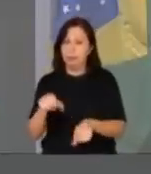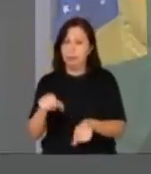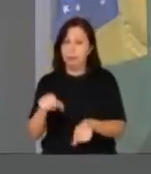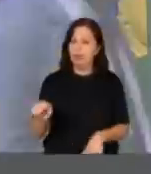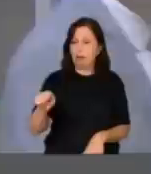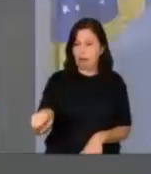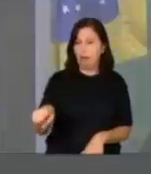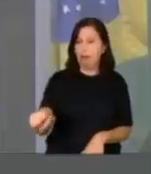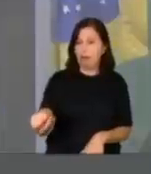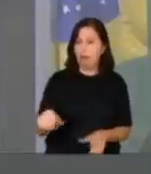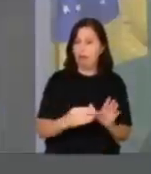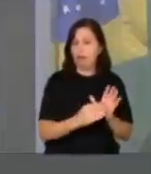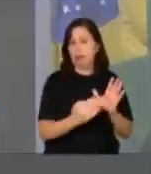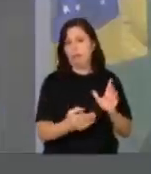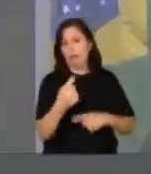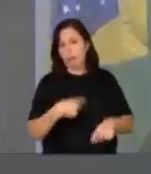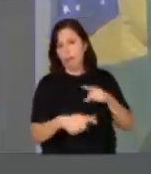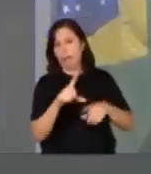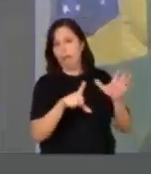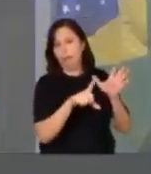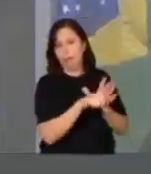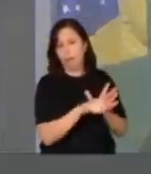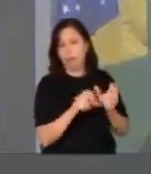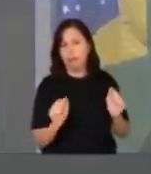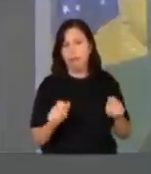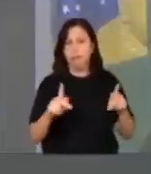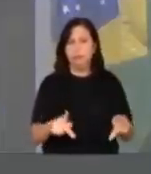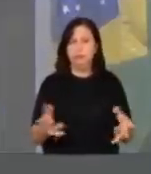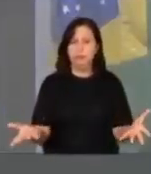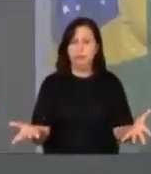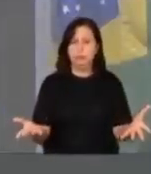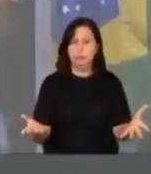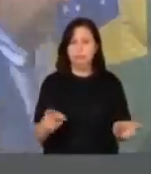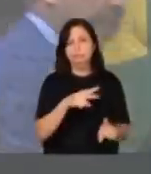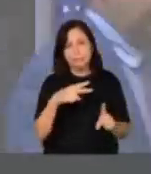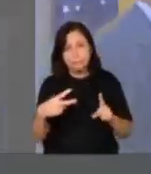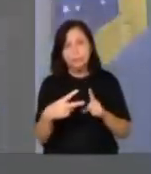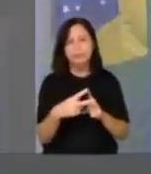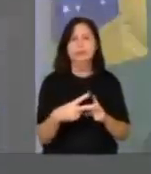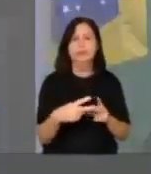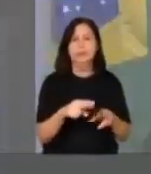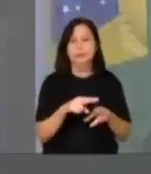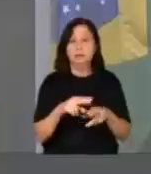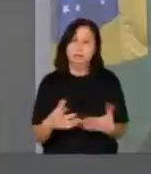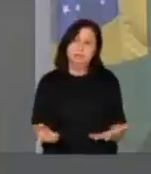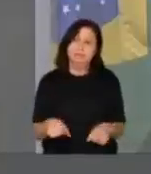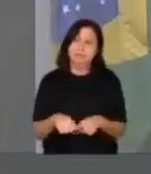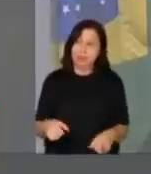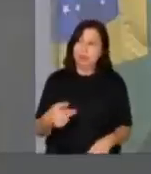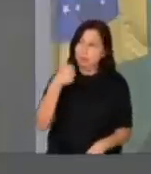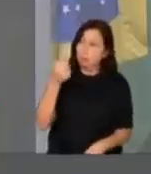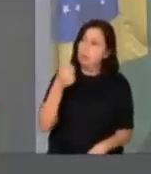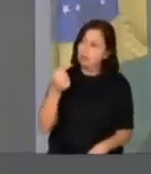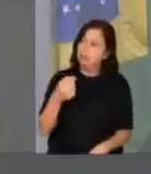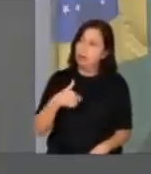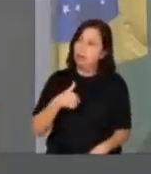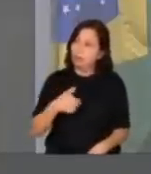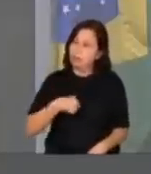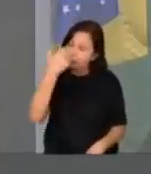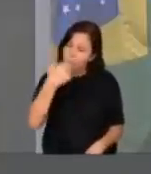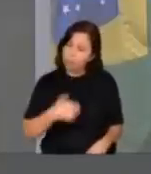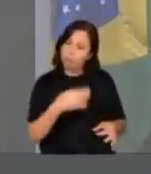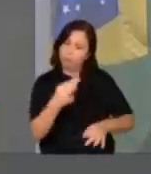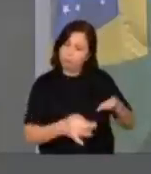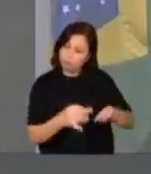reforma previdenciária e fazer propaganda a favor da reforma previdenciária. Pois é muito melhor e é muito justo que um governo